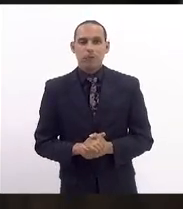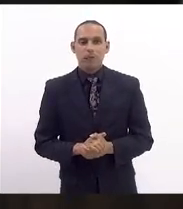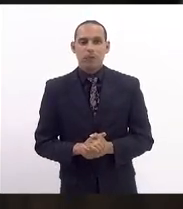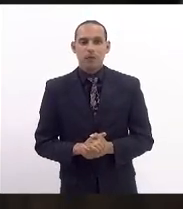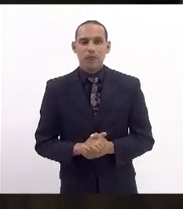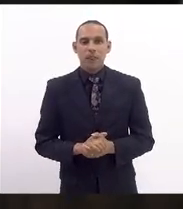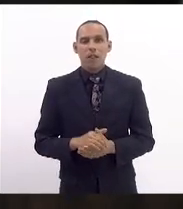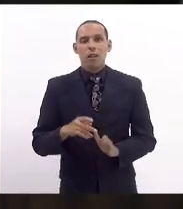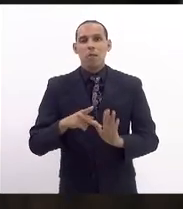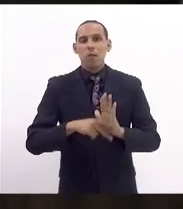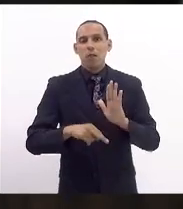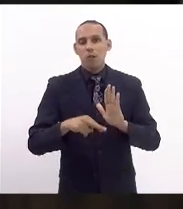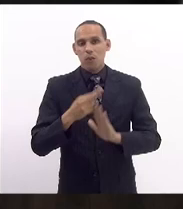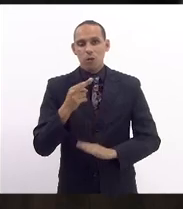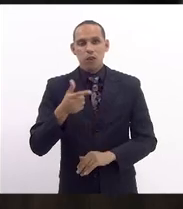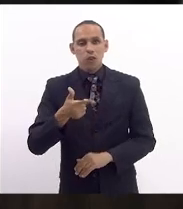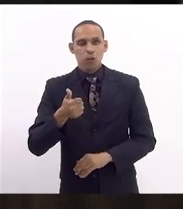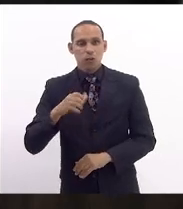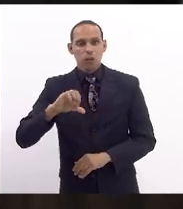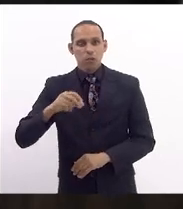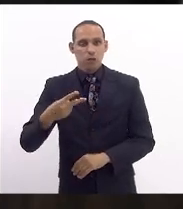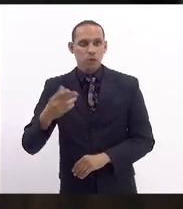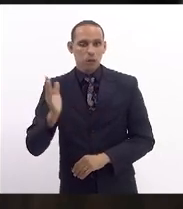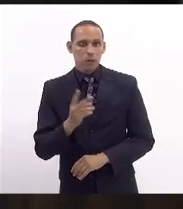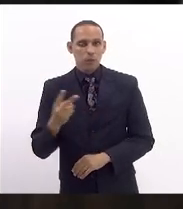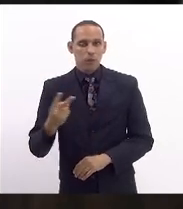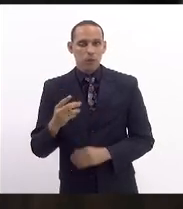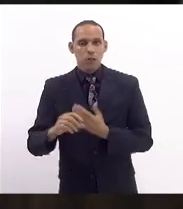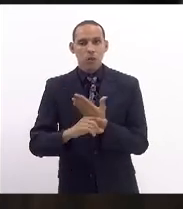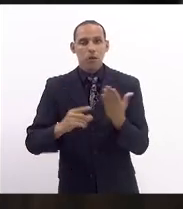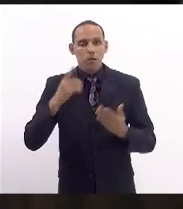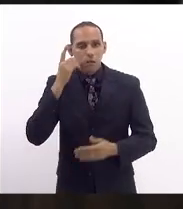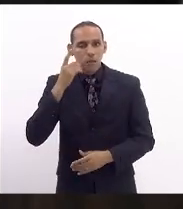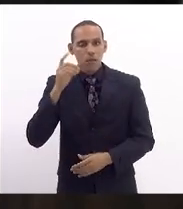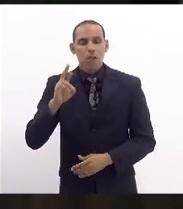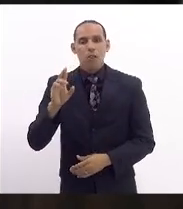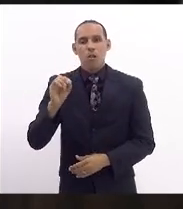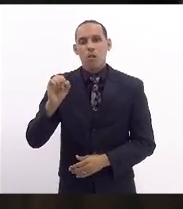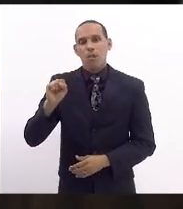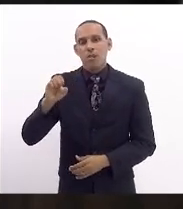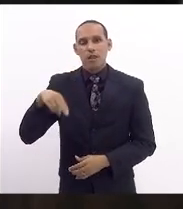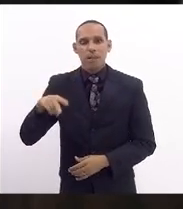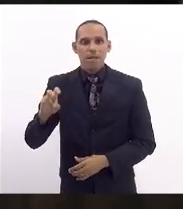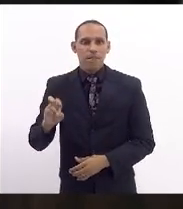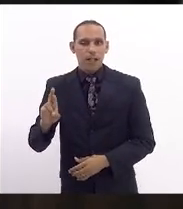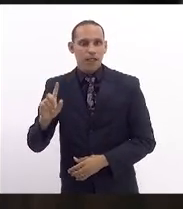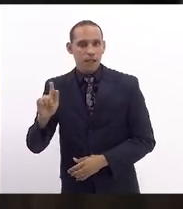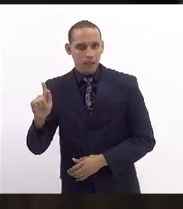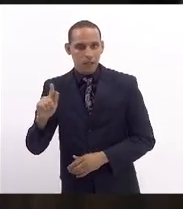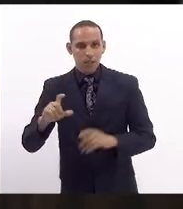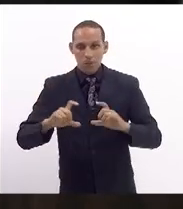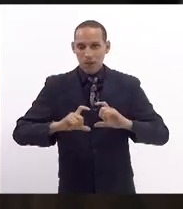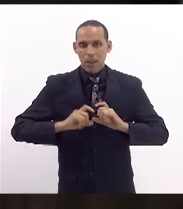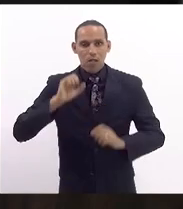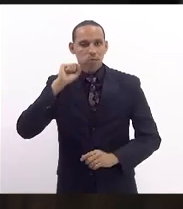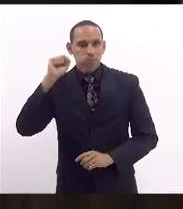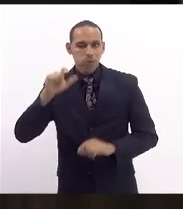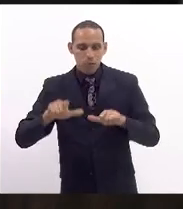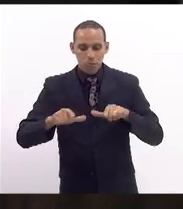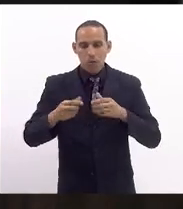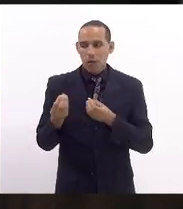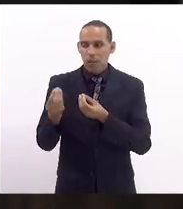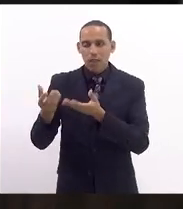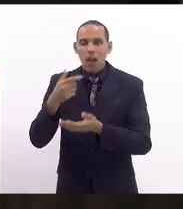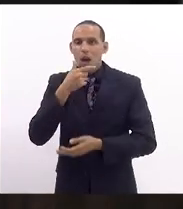pode a solução 1292 de 22 de autoria do deputado rosenverg Reis concede medalha Tiradentes e respectivo diploma ao